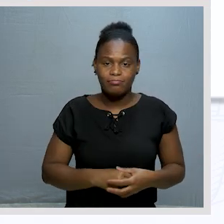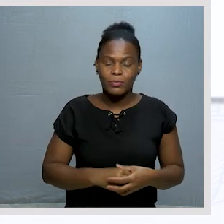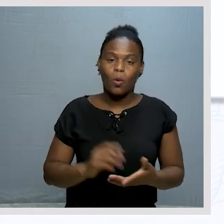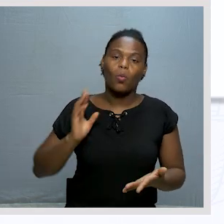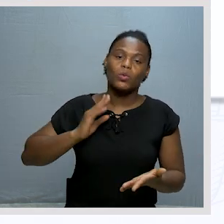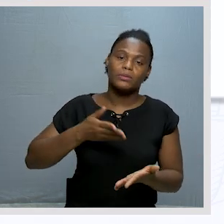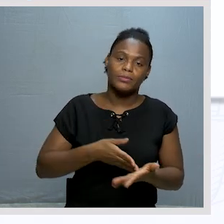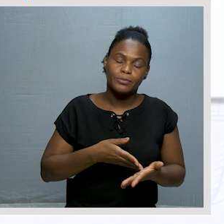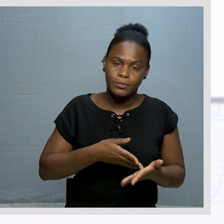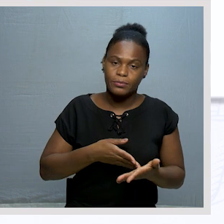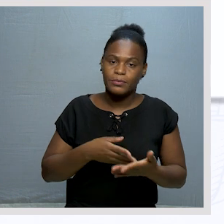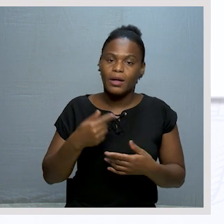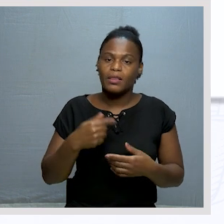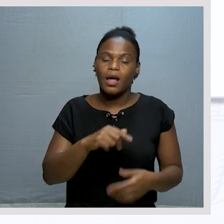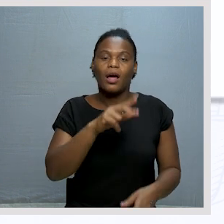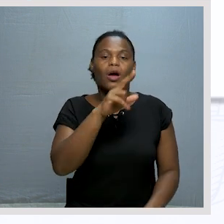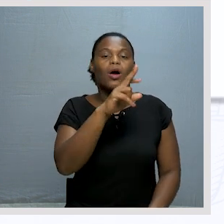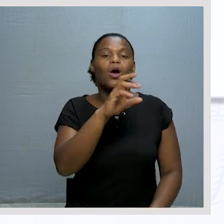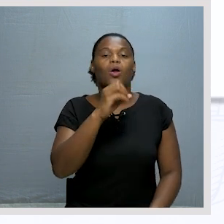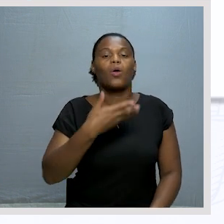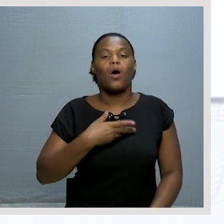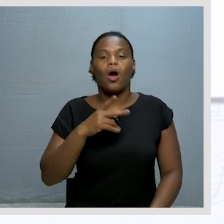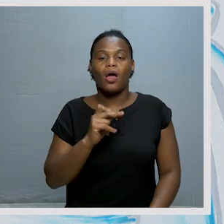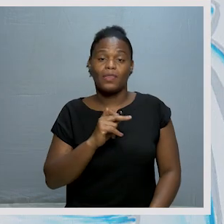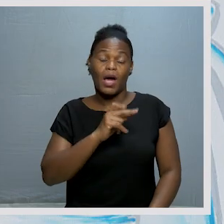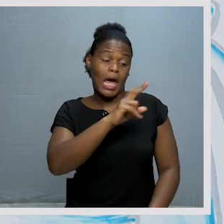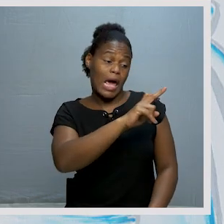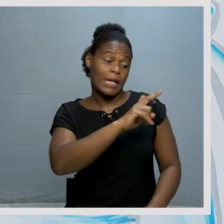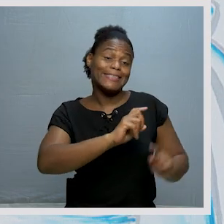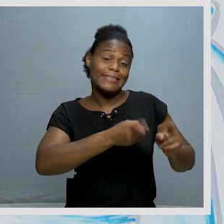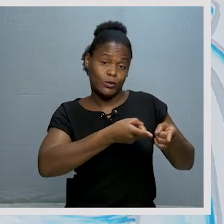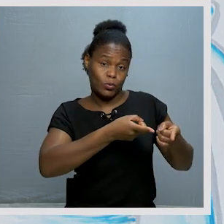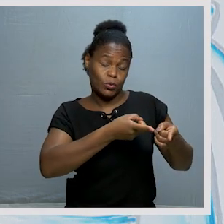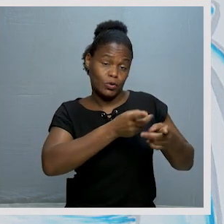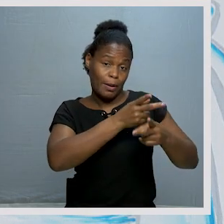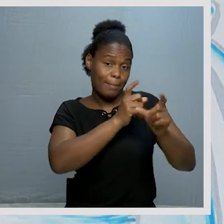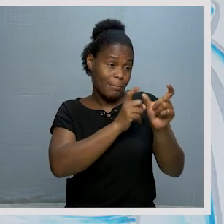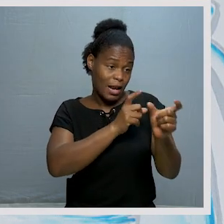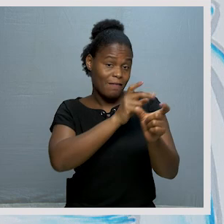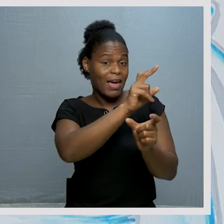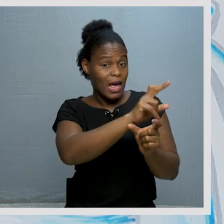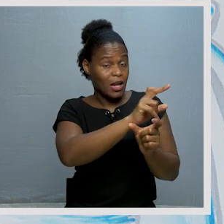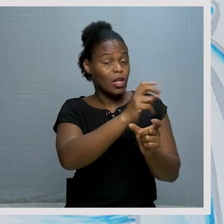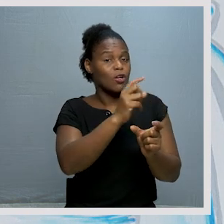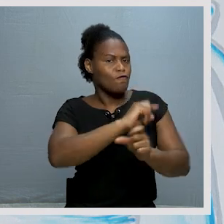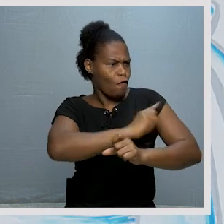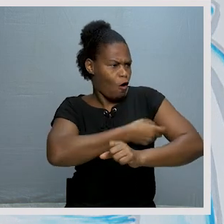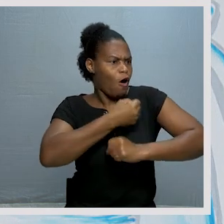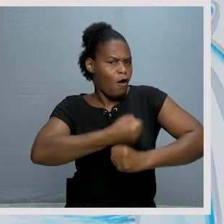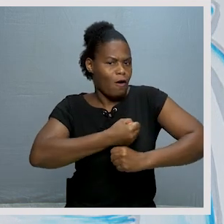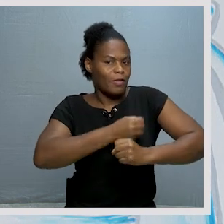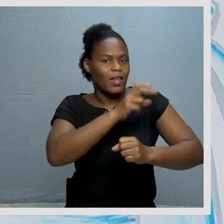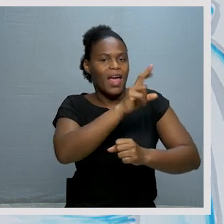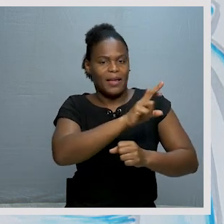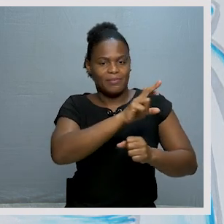nessa sequência, temos roda. O R no início de uma palavra tem um som